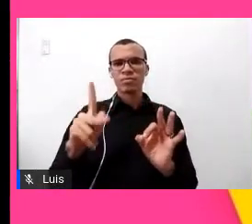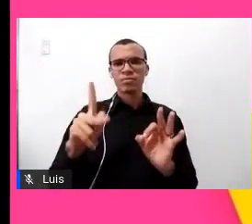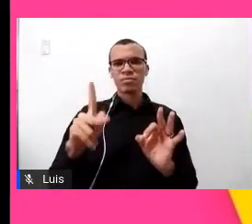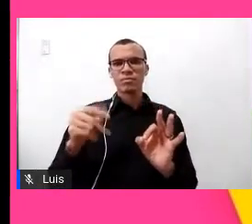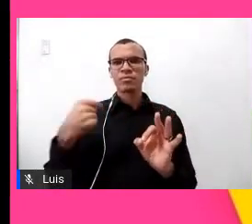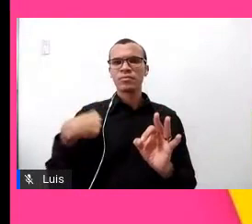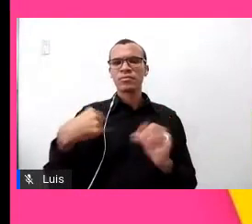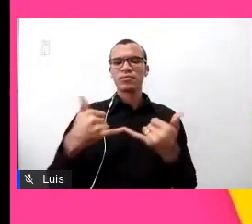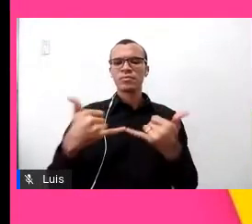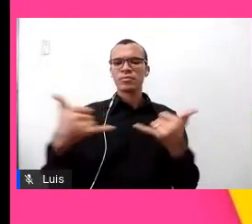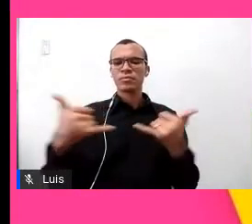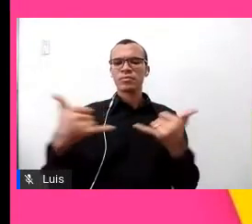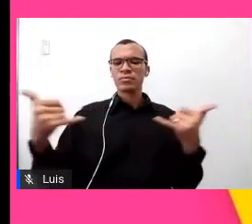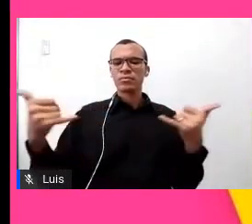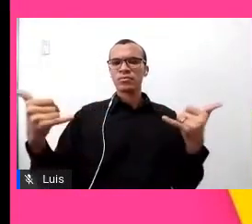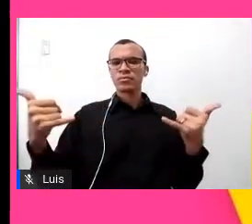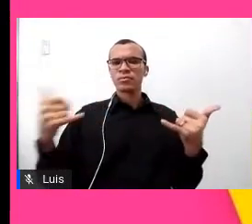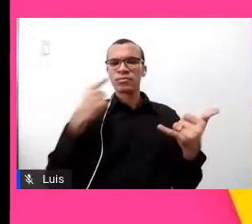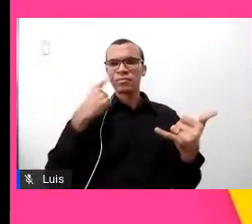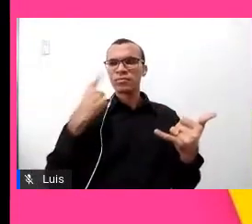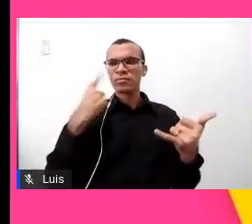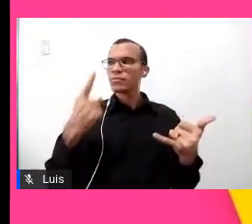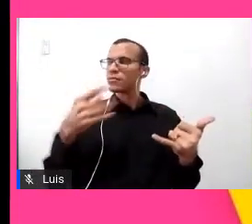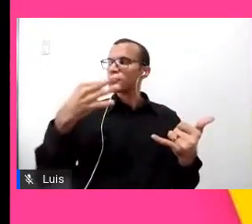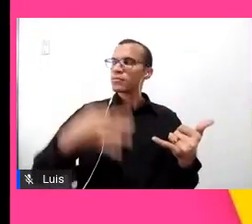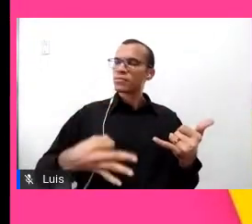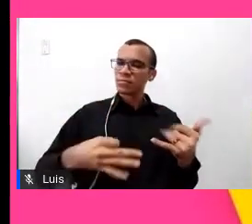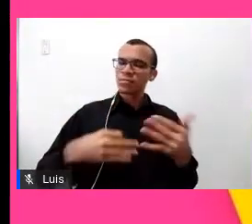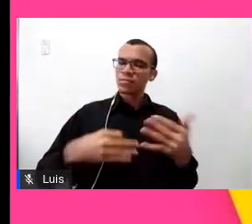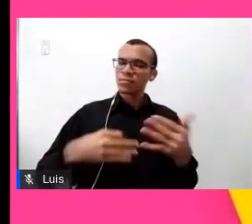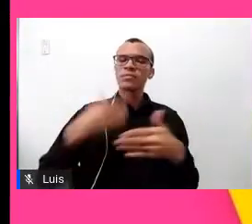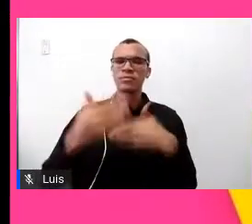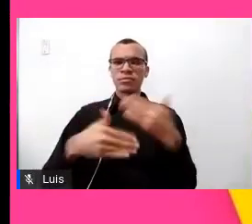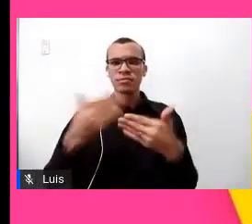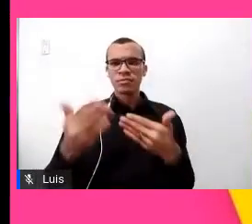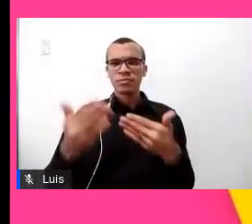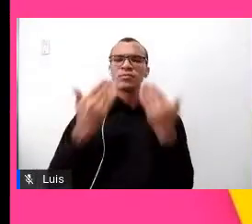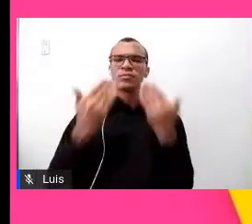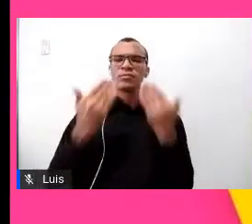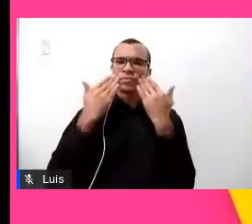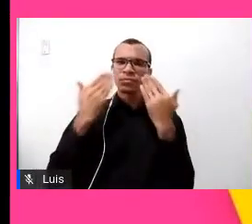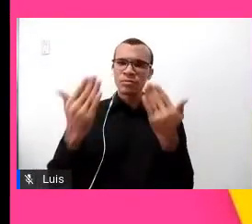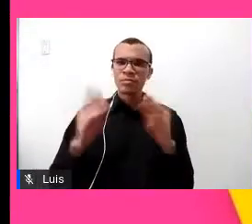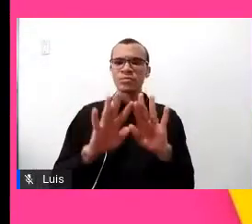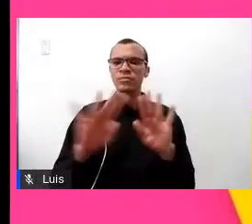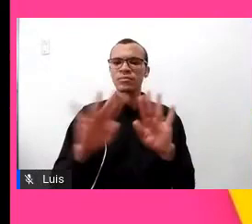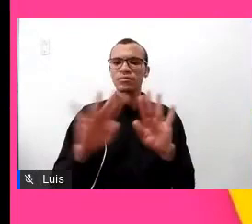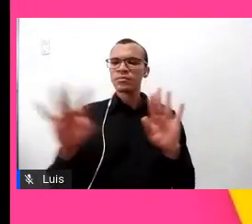confirmar se está tudo ligado certinho, e aí eu mostro o movimento para vocês.